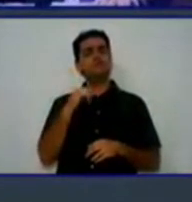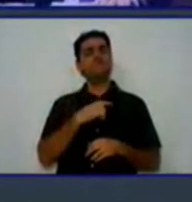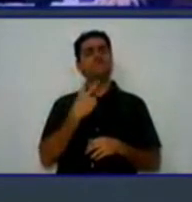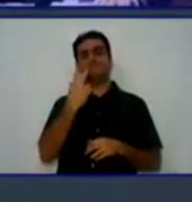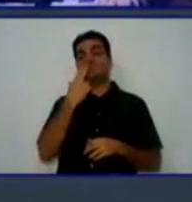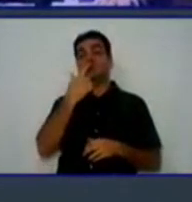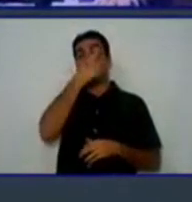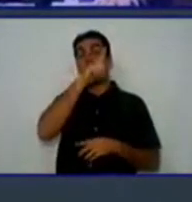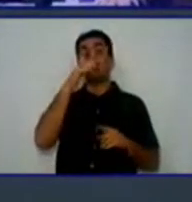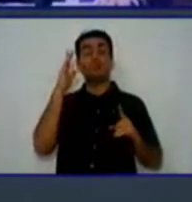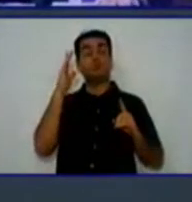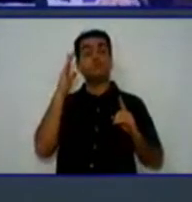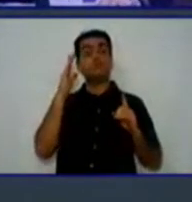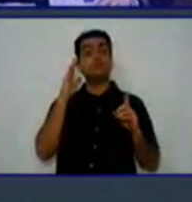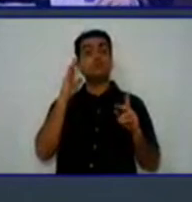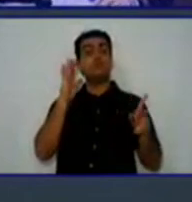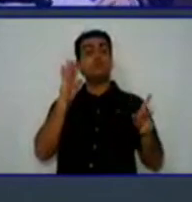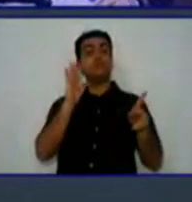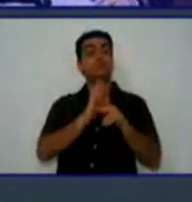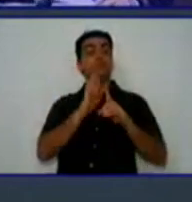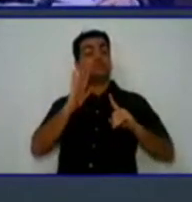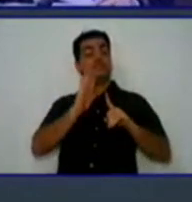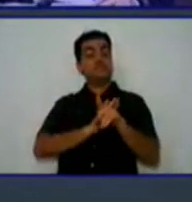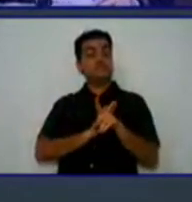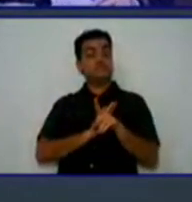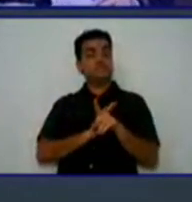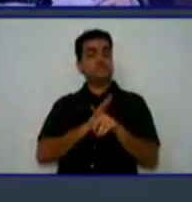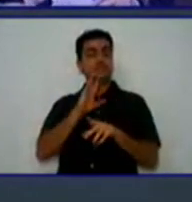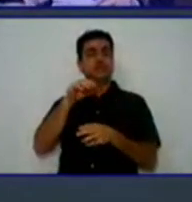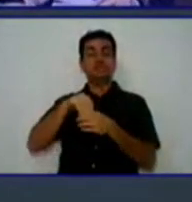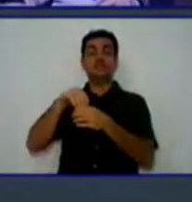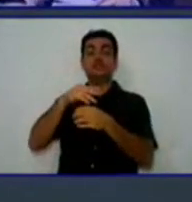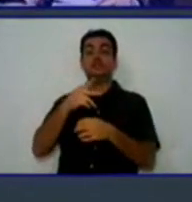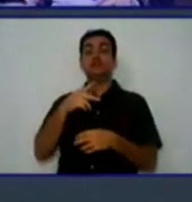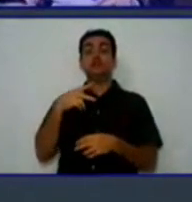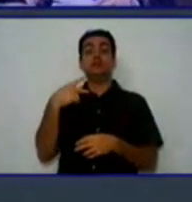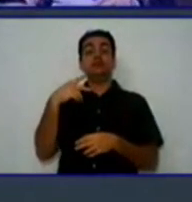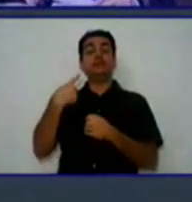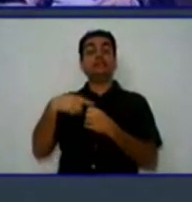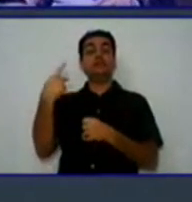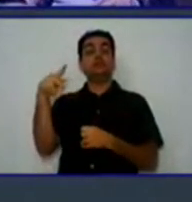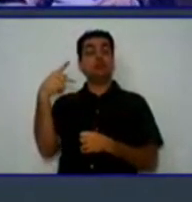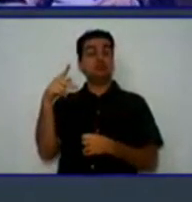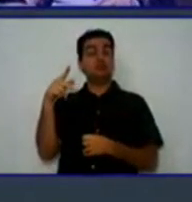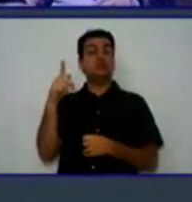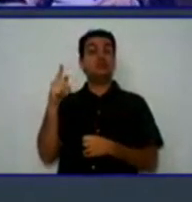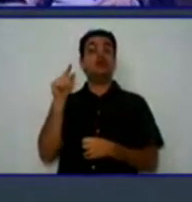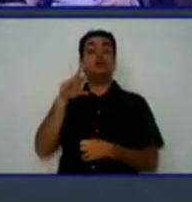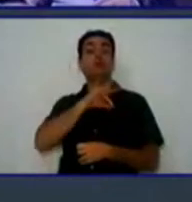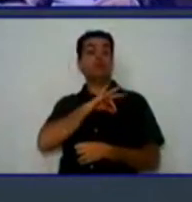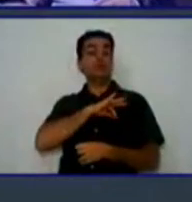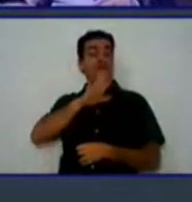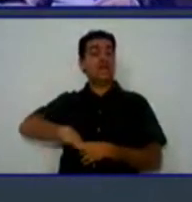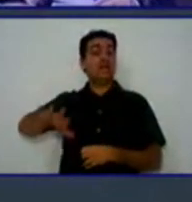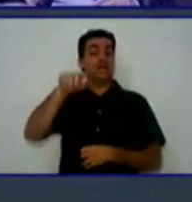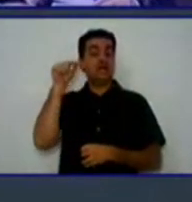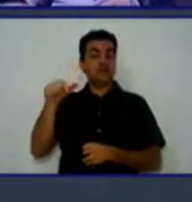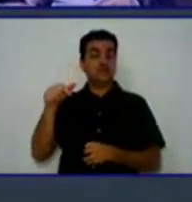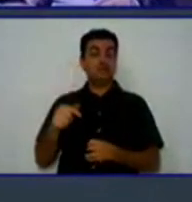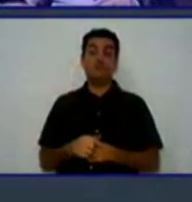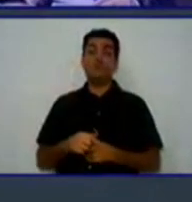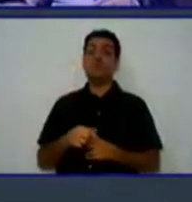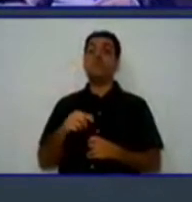de um inquérito policial instaurado no município de Planaltina de Goiás por um delegado local e